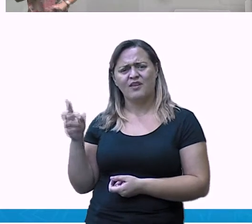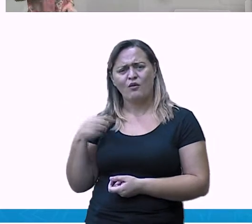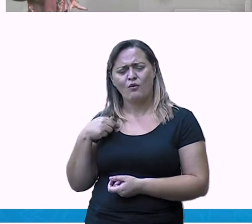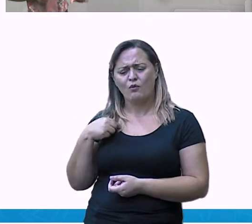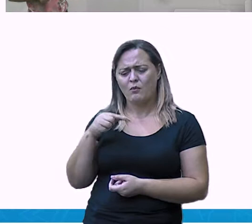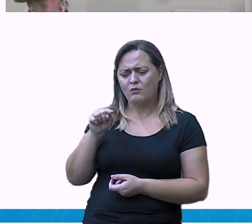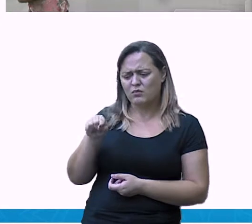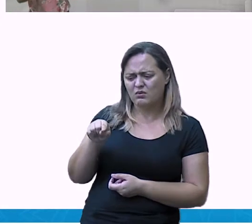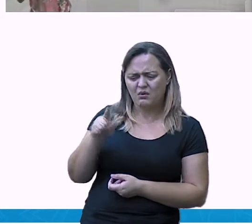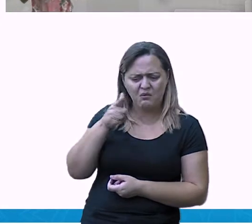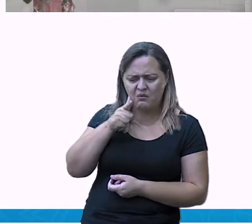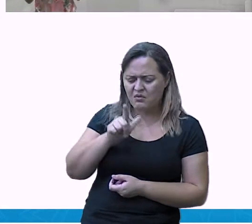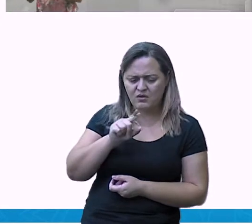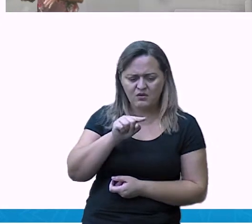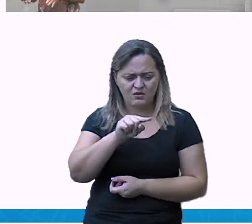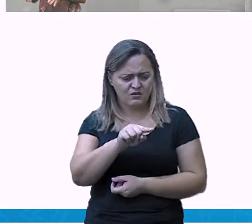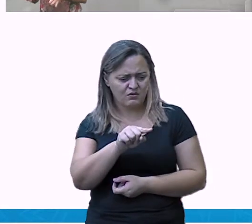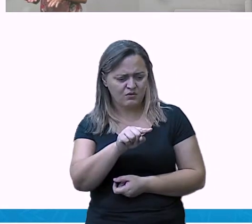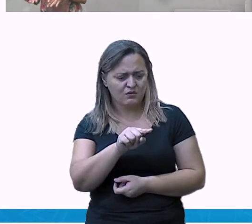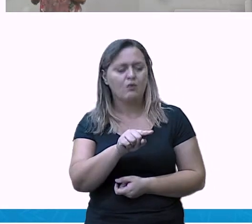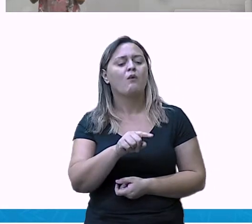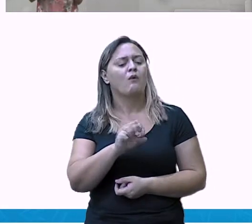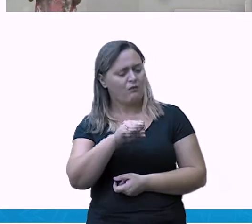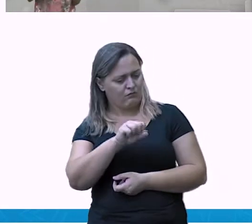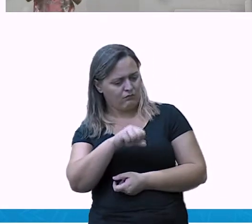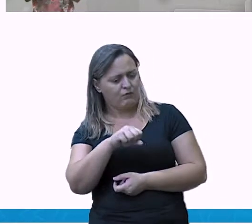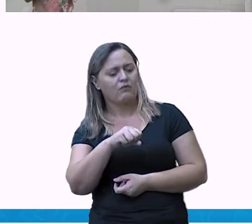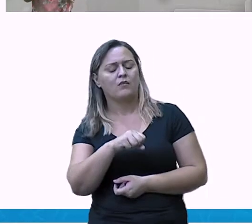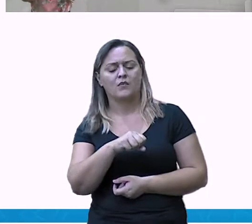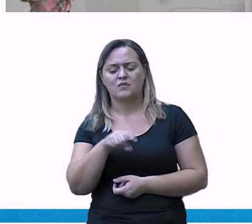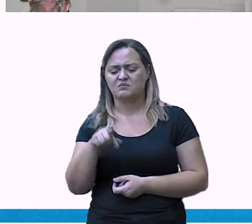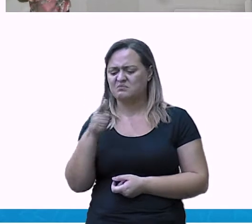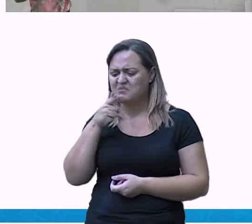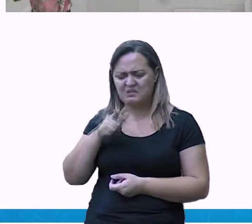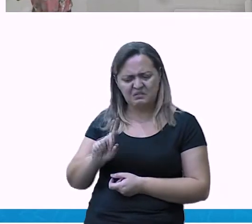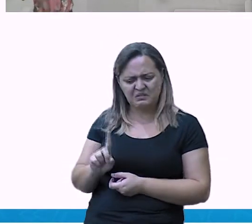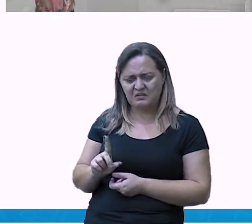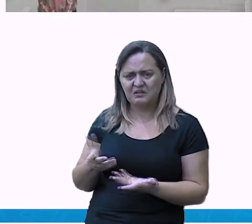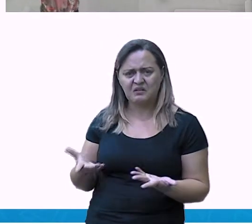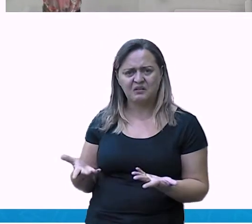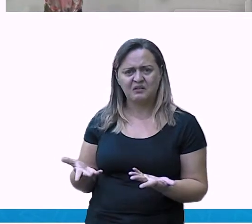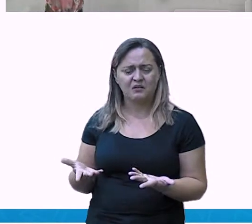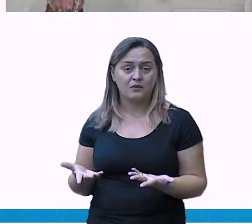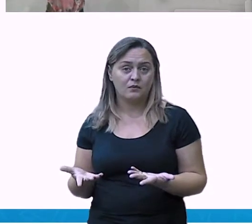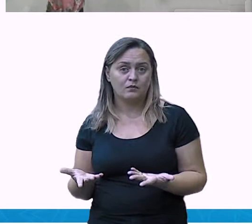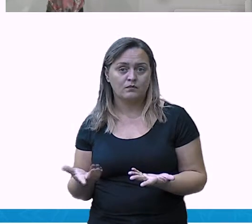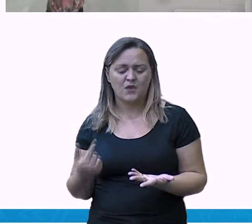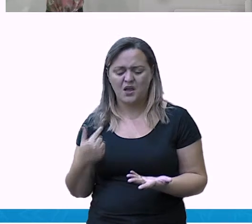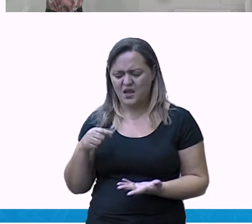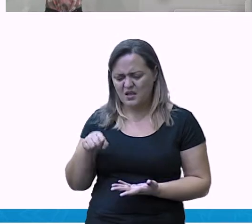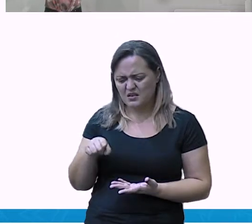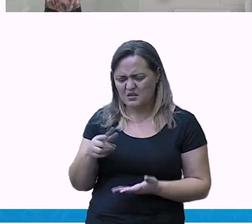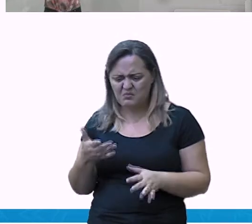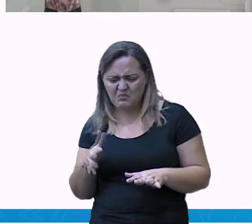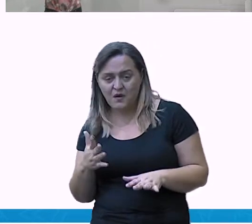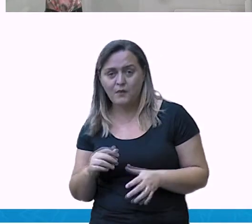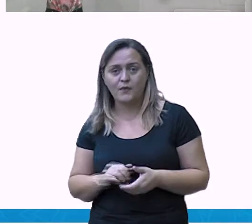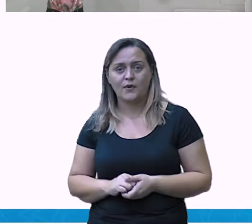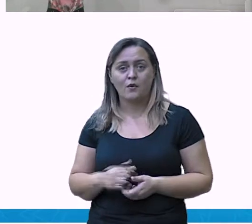isso aqui eu não consigo, isso aqui eu consigo, isso aqui é mais ou menos. E aí eu comecei